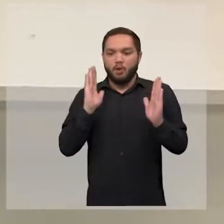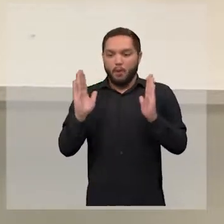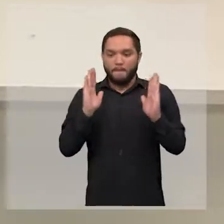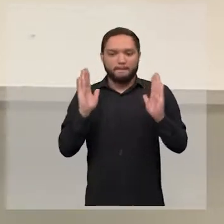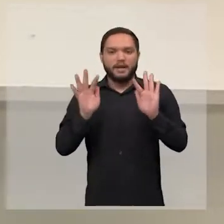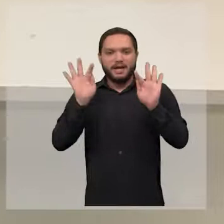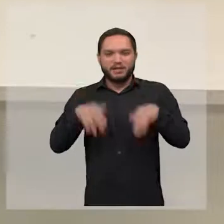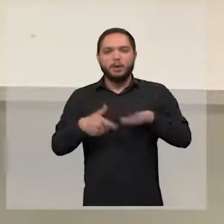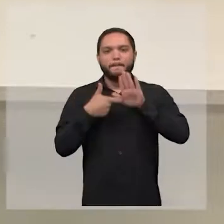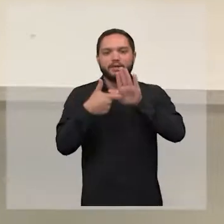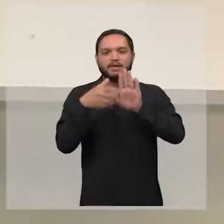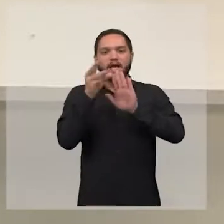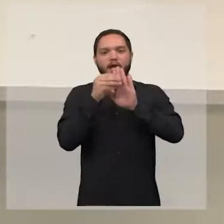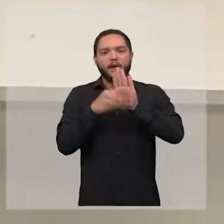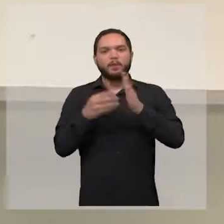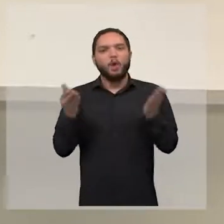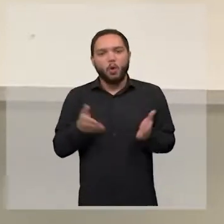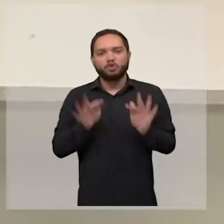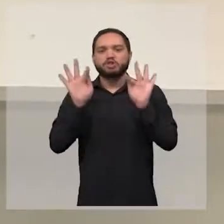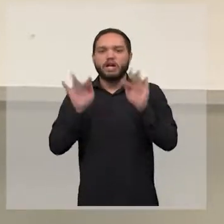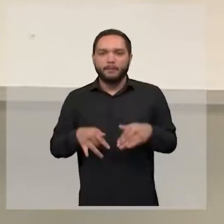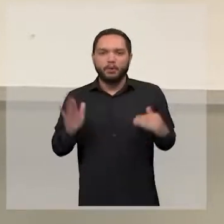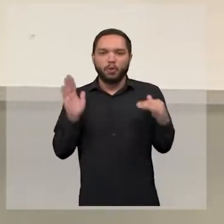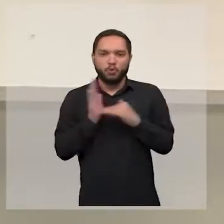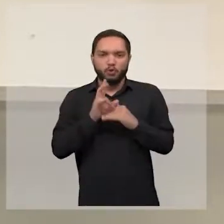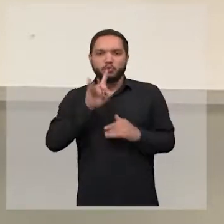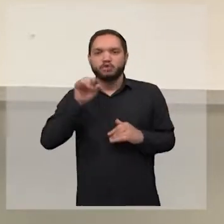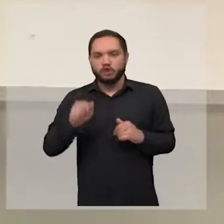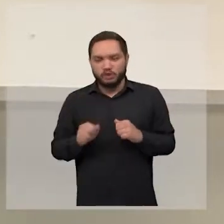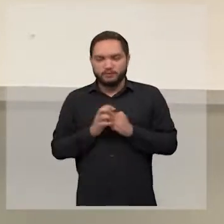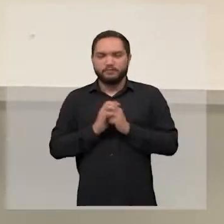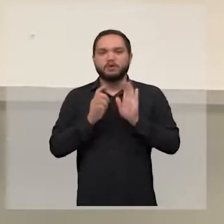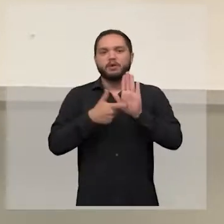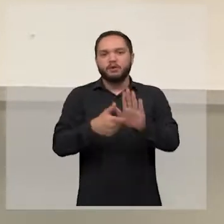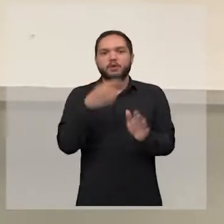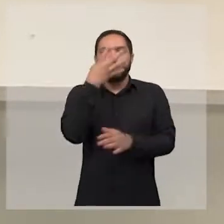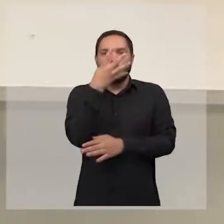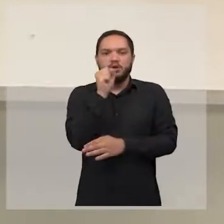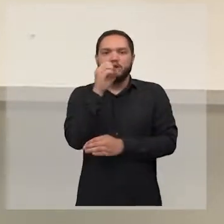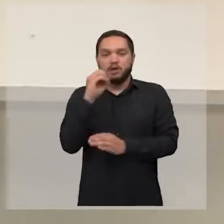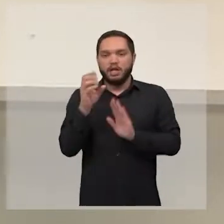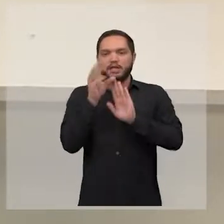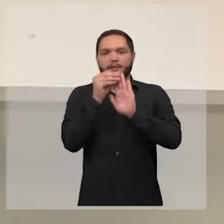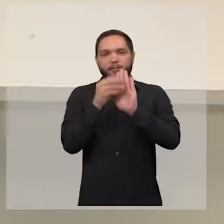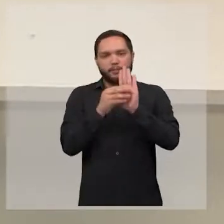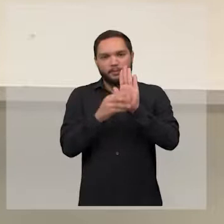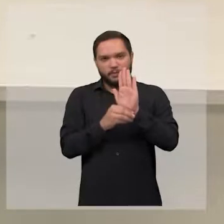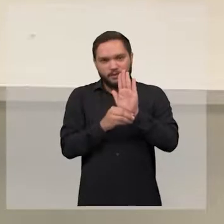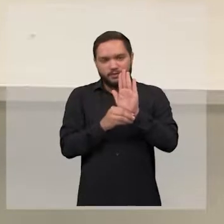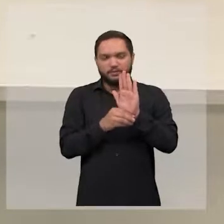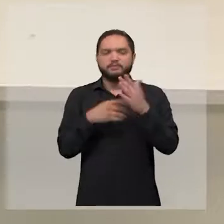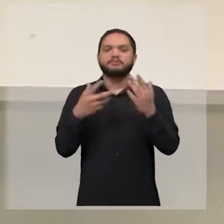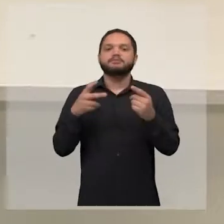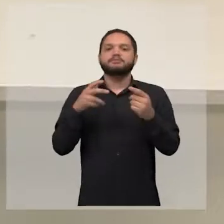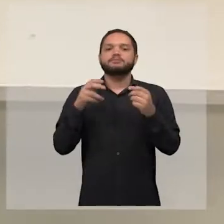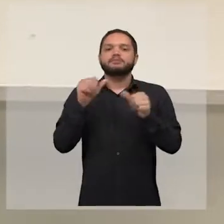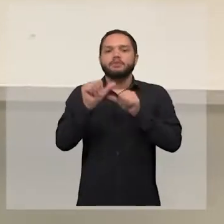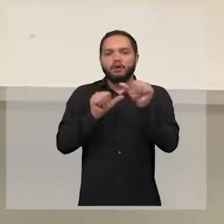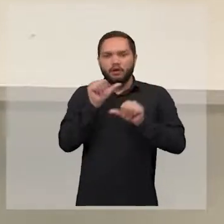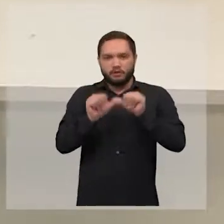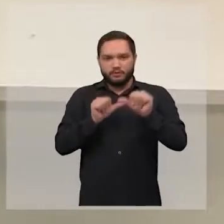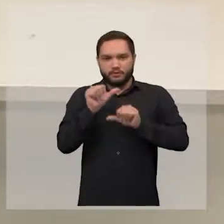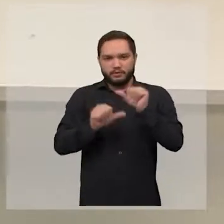dos senhores vereadores. Foram apresentadas 480 emendas para a atualização do Código da Cidade,